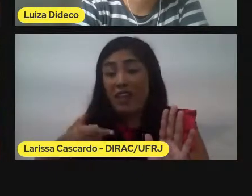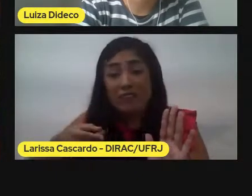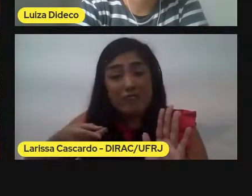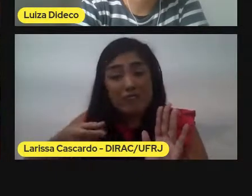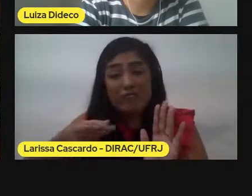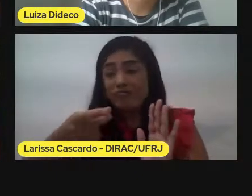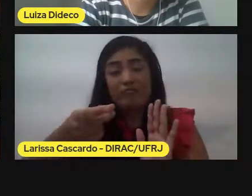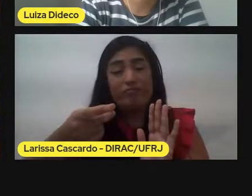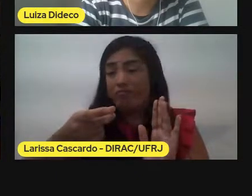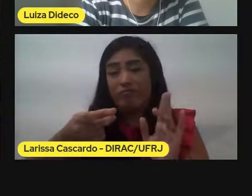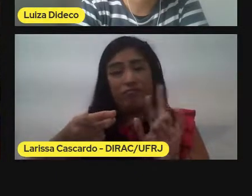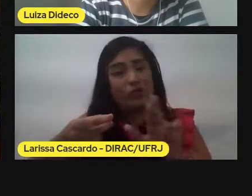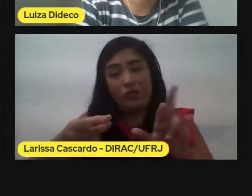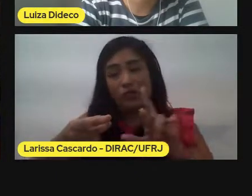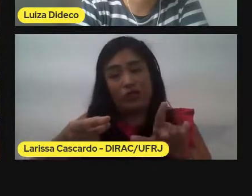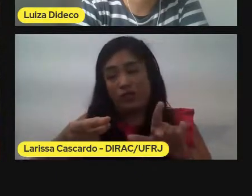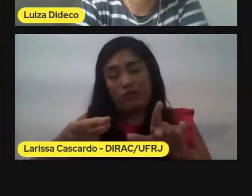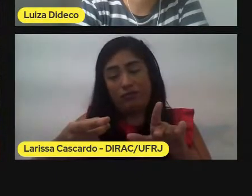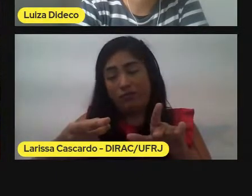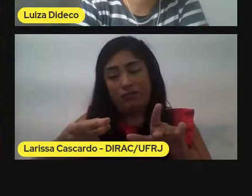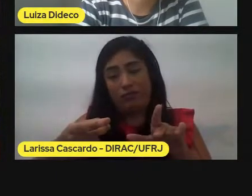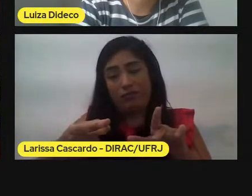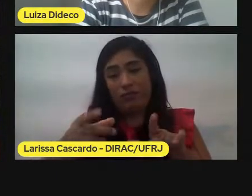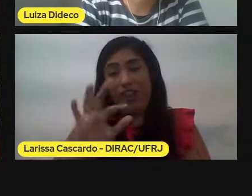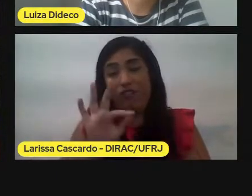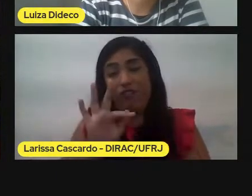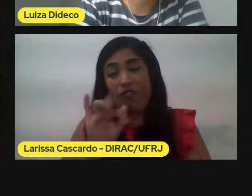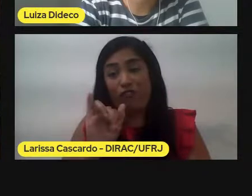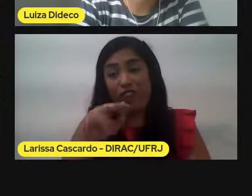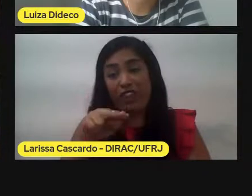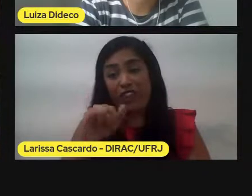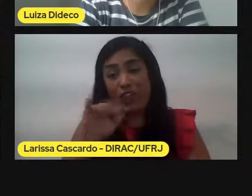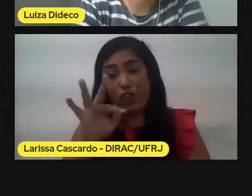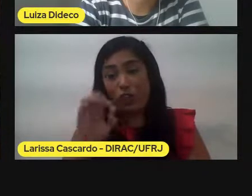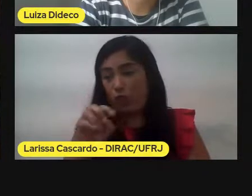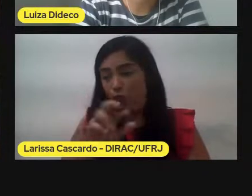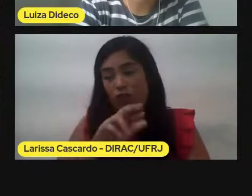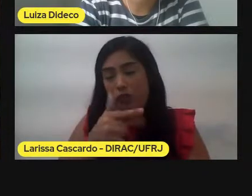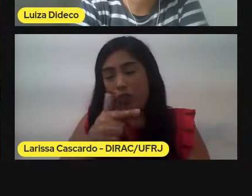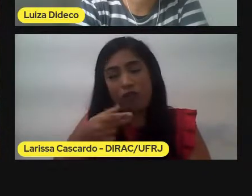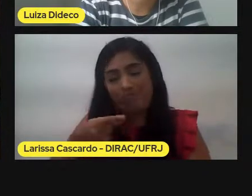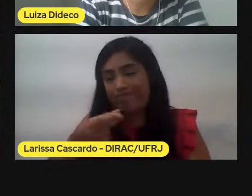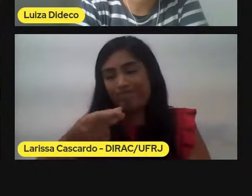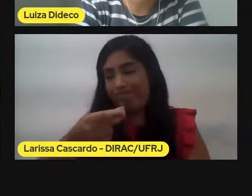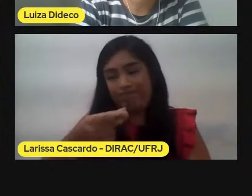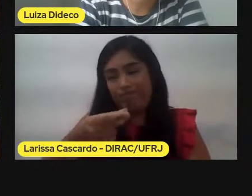E é finito. Então,